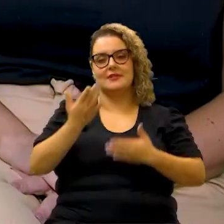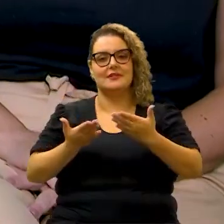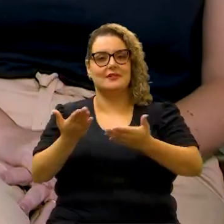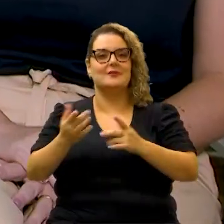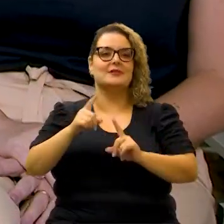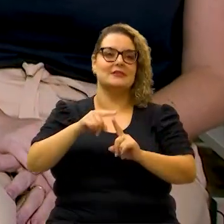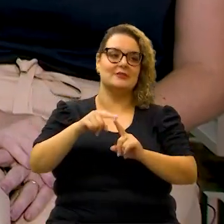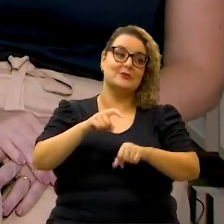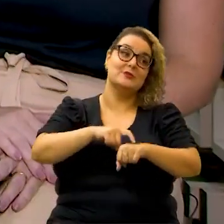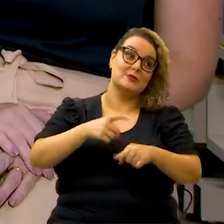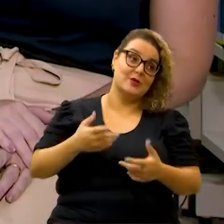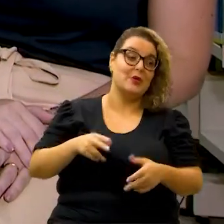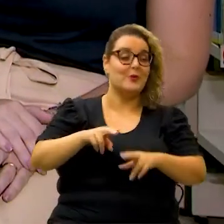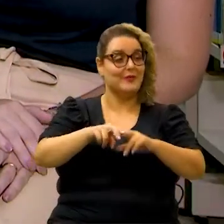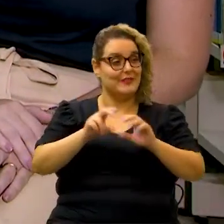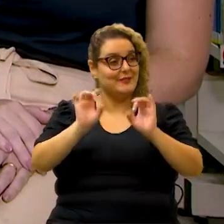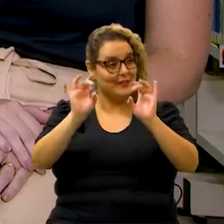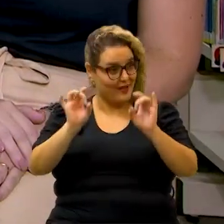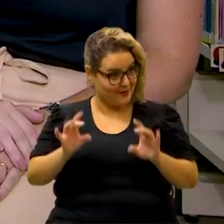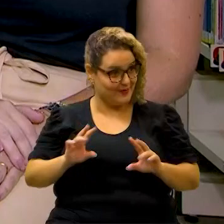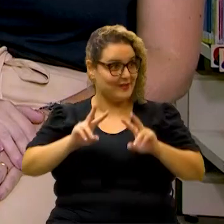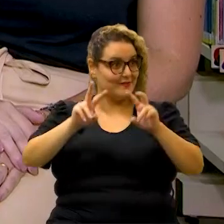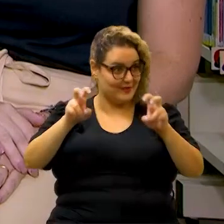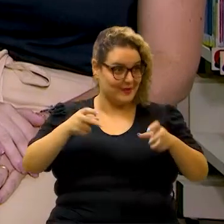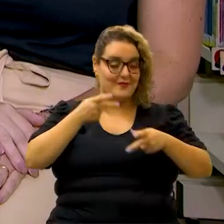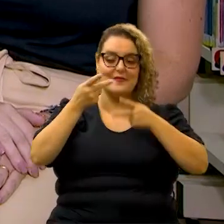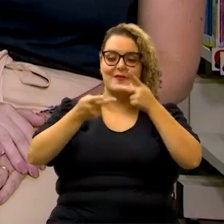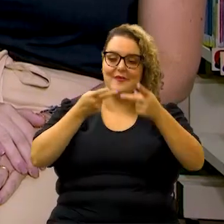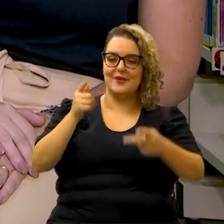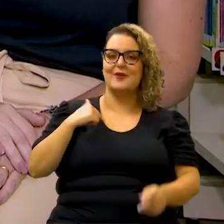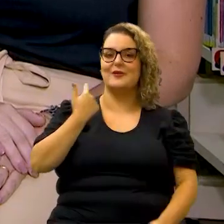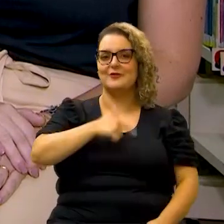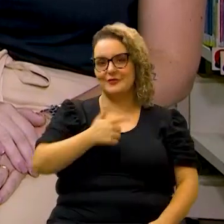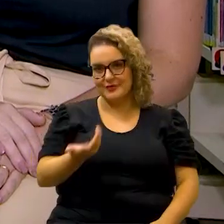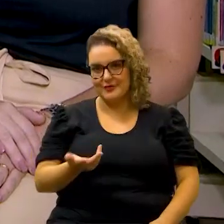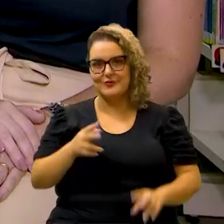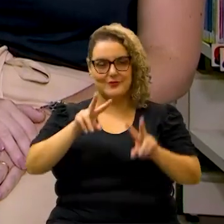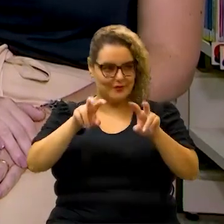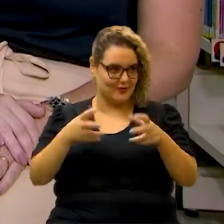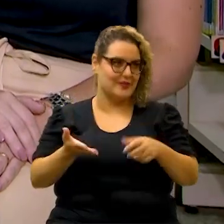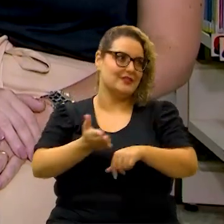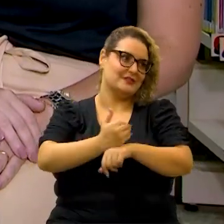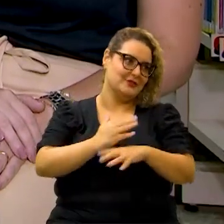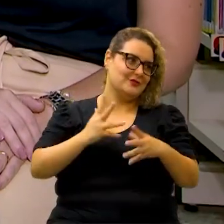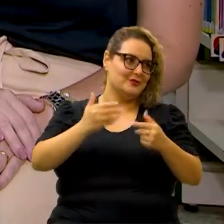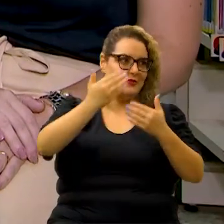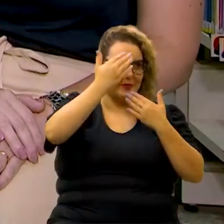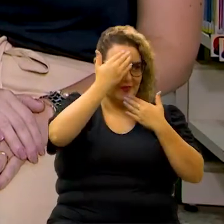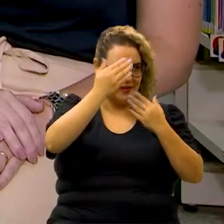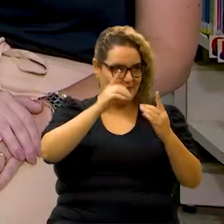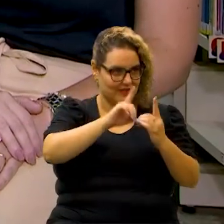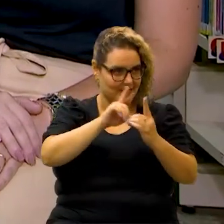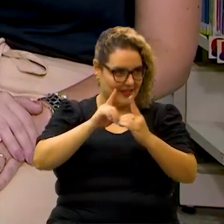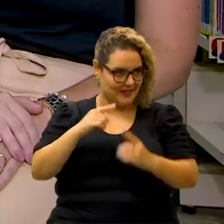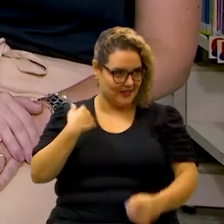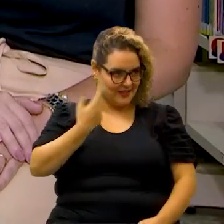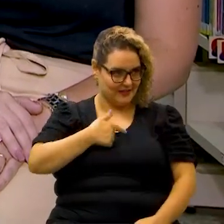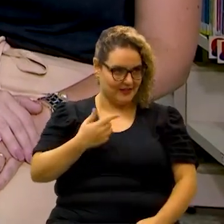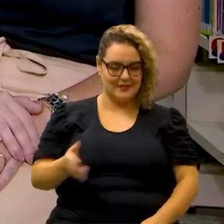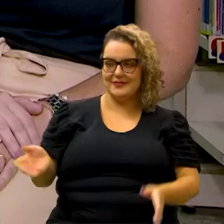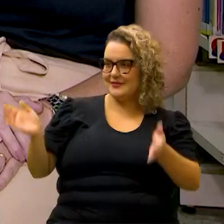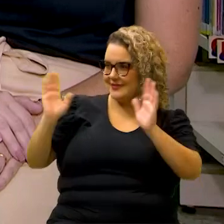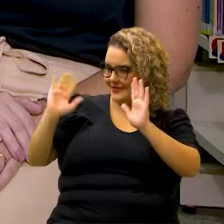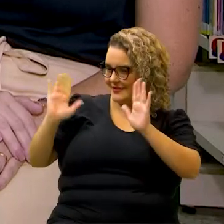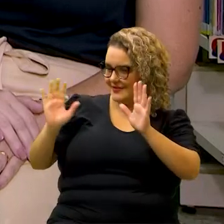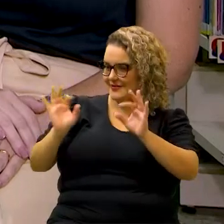lida com esse tipo de situação, portanto é especialista no assunto e vai falar conosco a respeito disso. Antes de mais nada, muito obrigado por atender a gente,